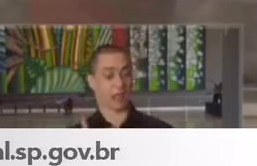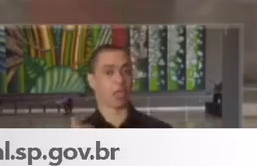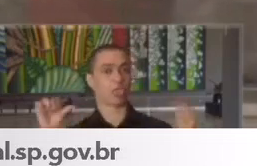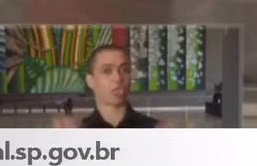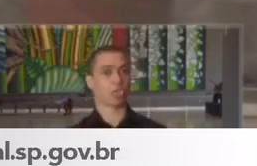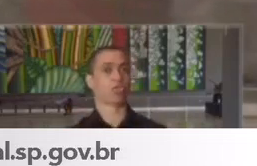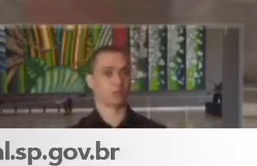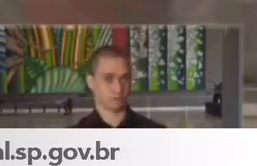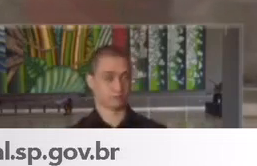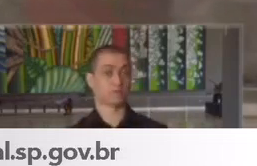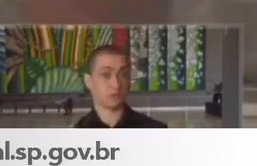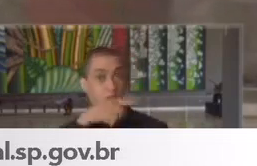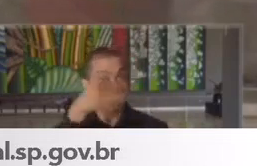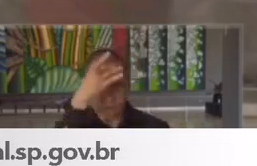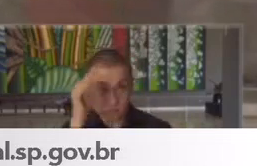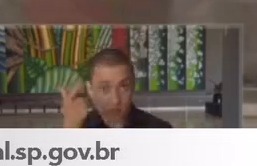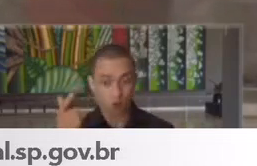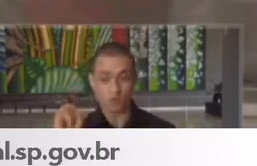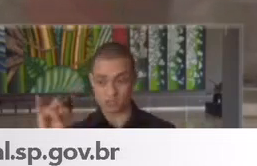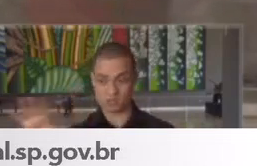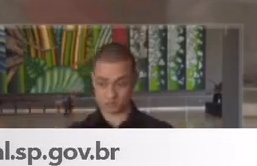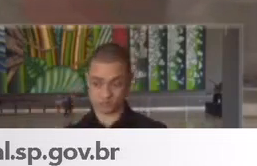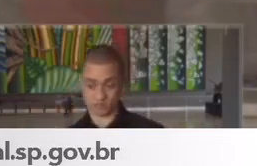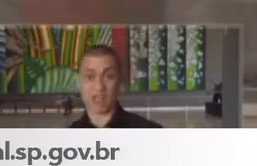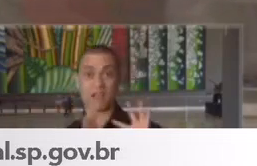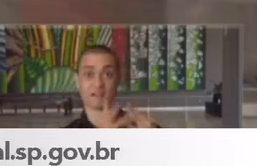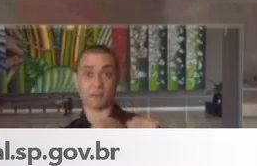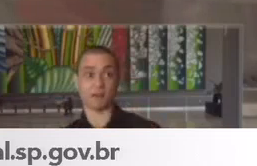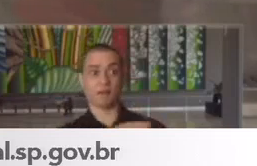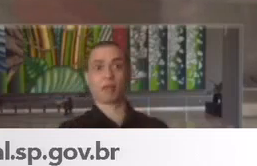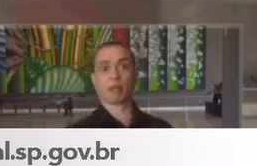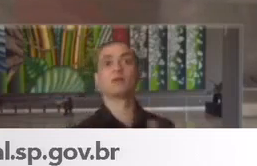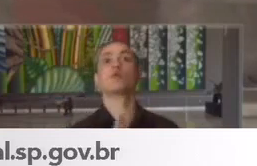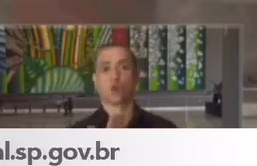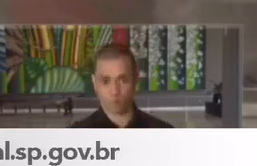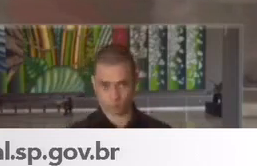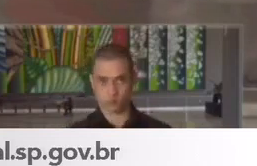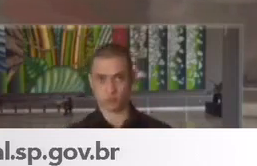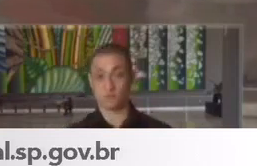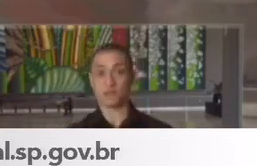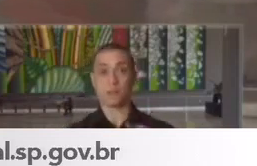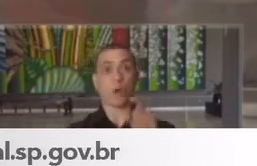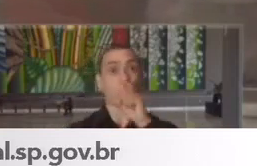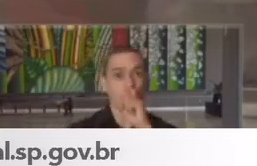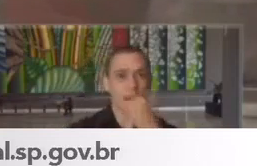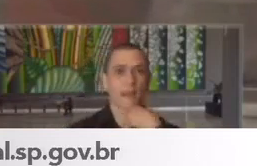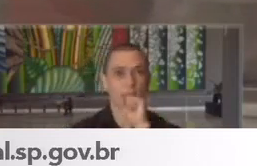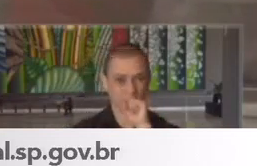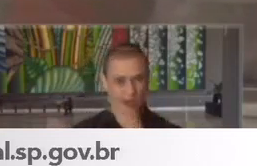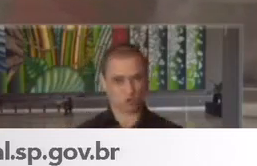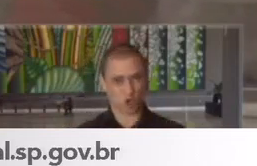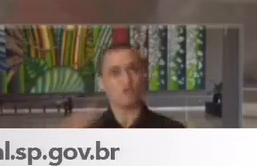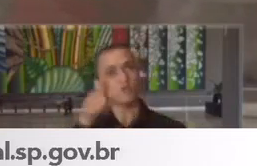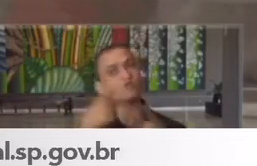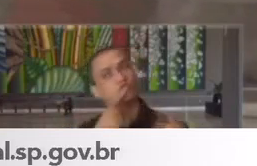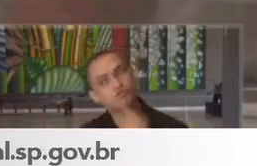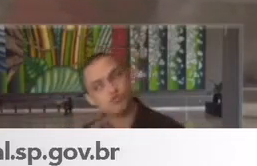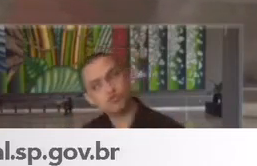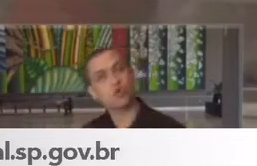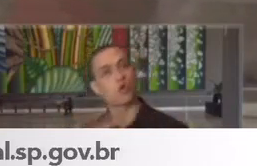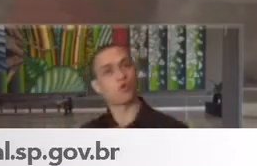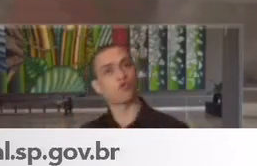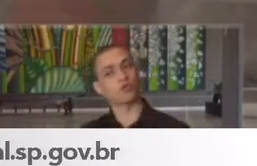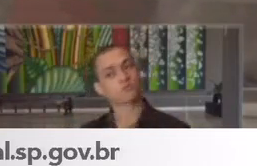ser prejudicada, a saúde dos seus familiares. E aos pais desses jovens, que, por favor, dialoguem com os seus filhos e peçam para